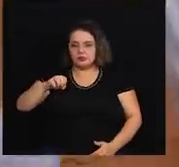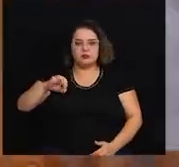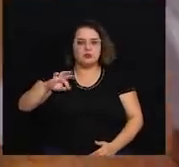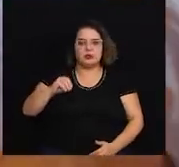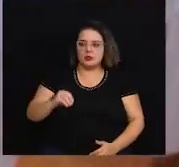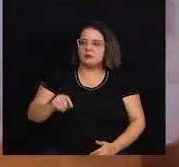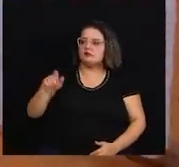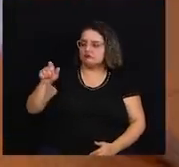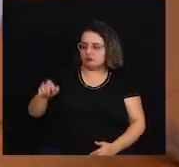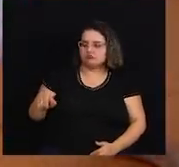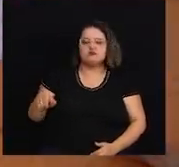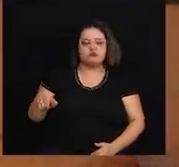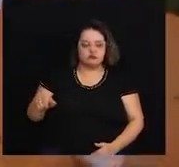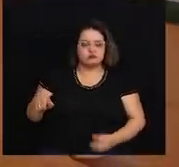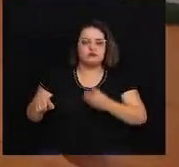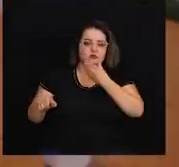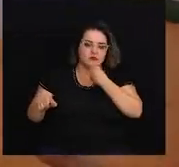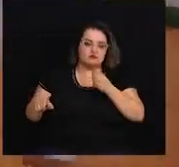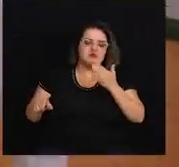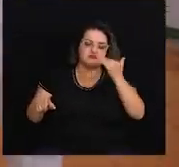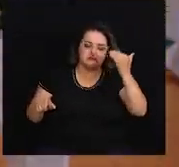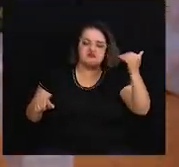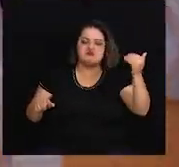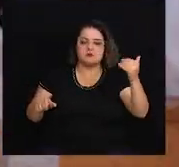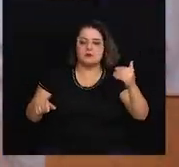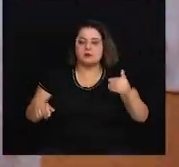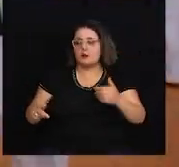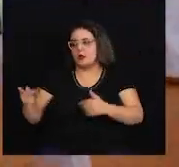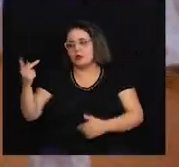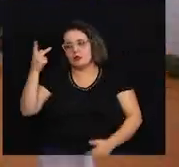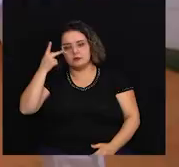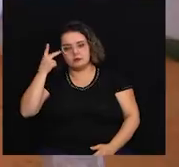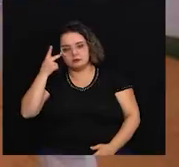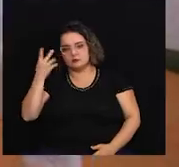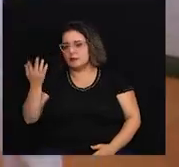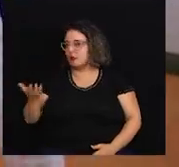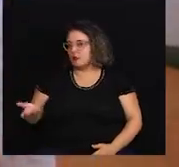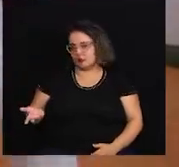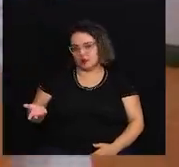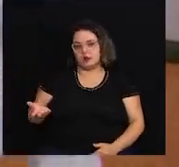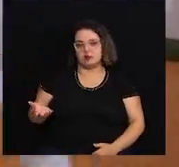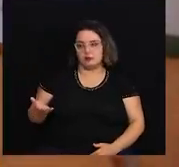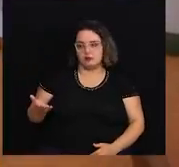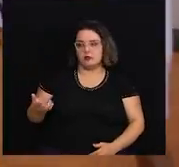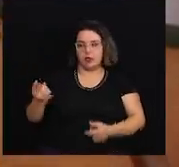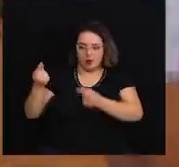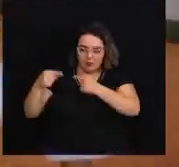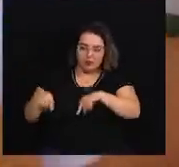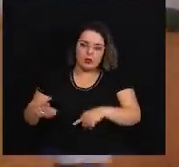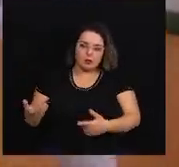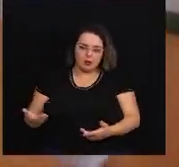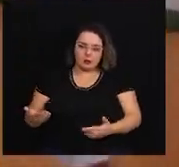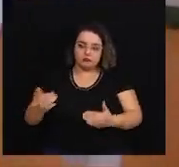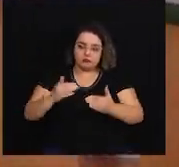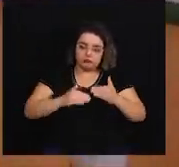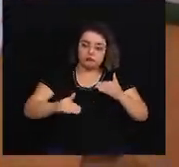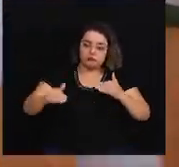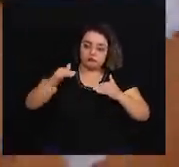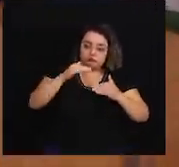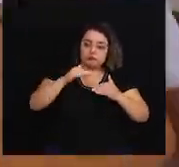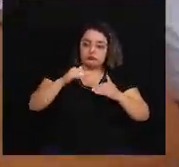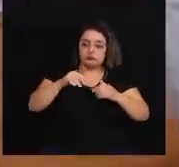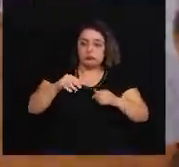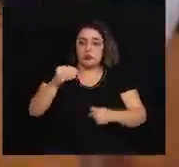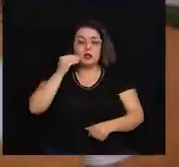e no mesmo jeito que nós pegamos etapa do paulista hora vamos agora um outro nível tentar alguma coisa